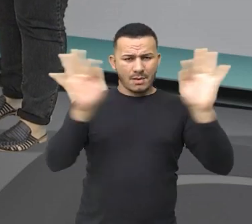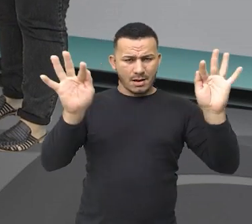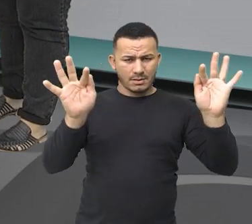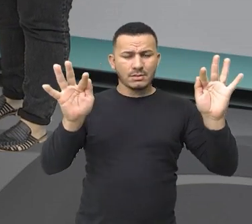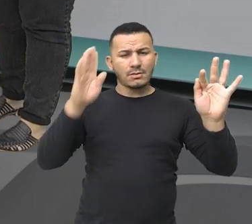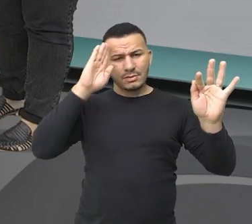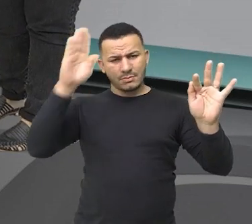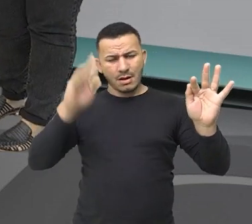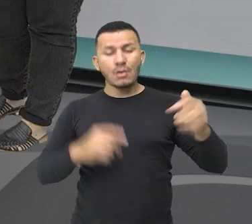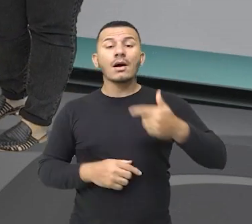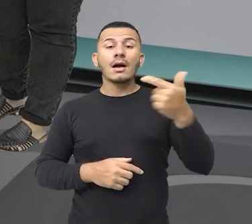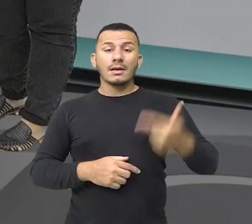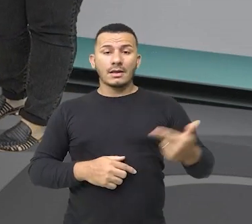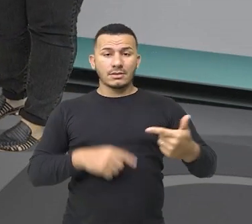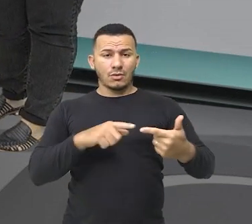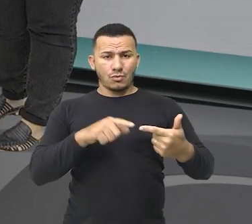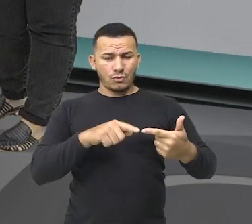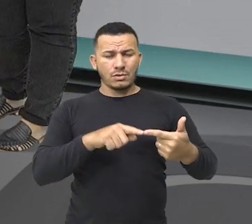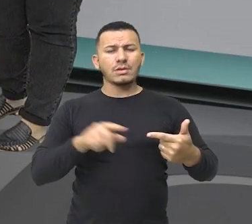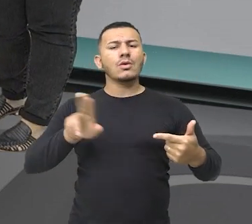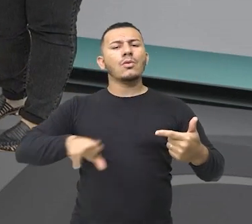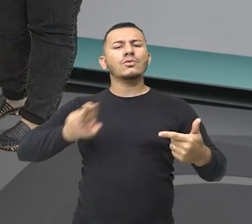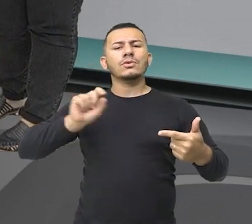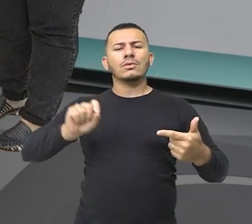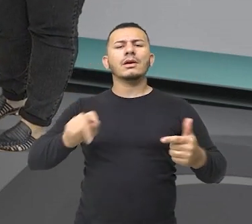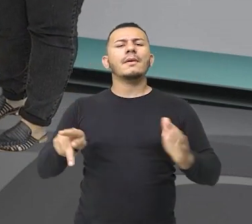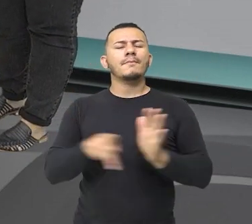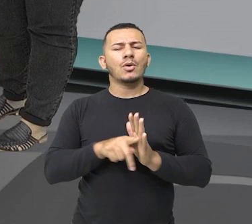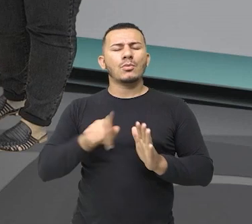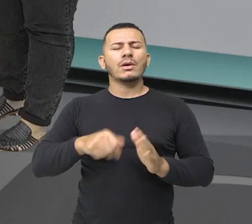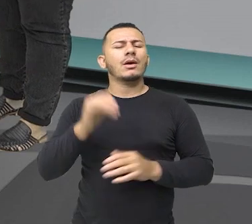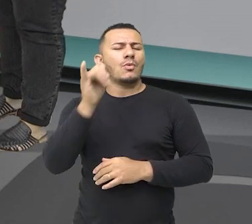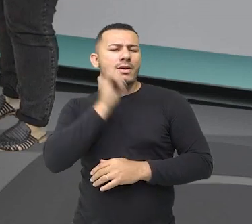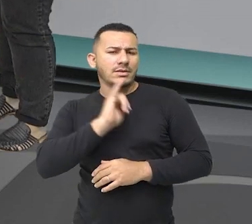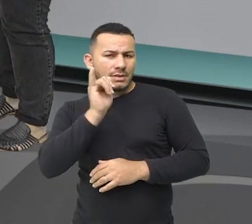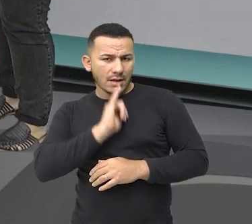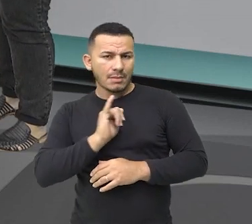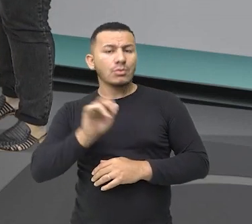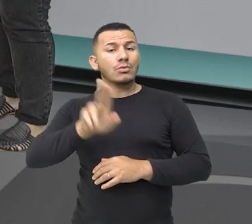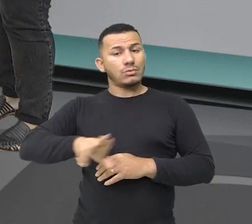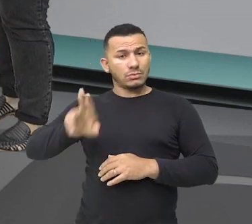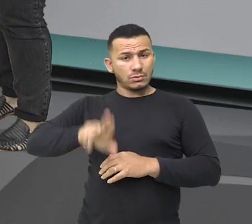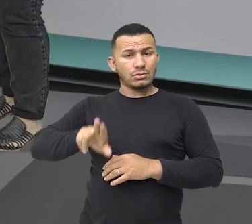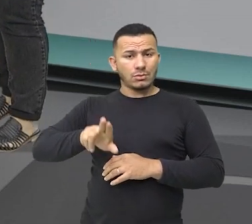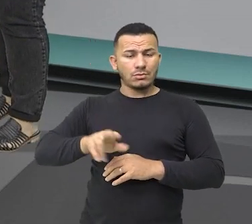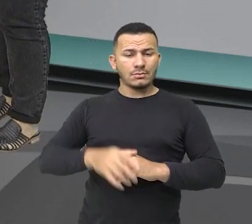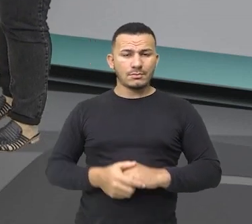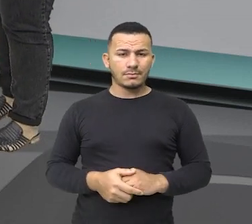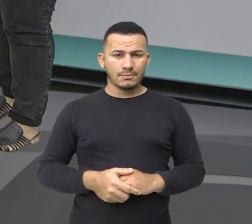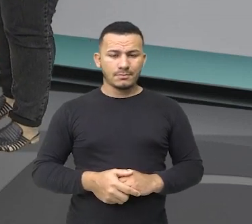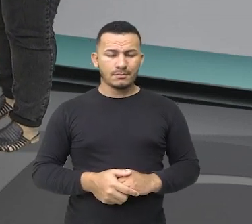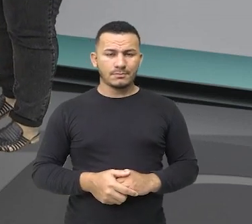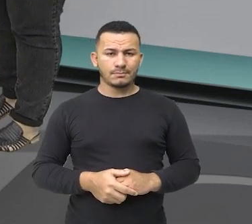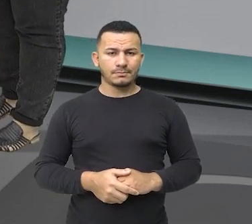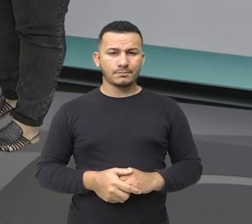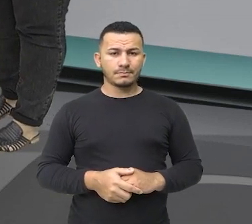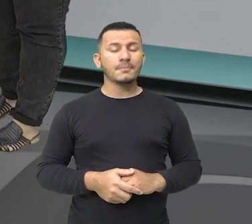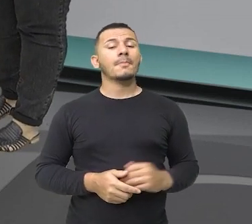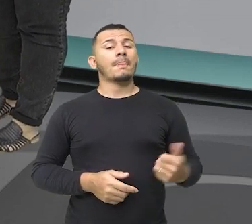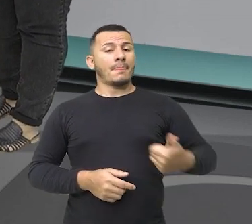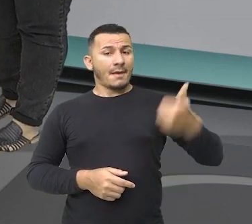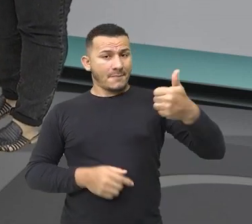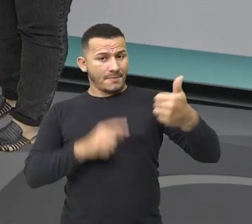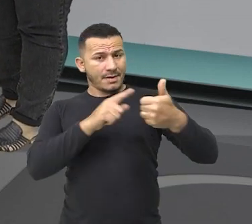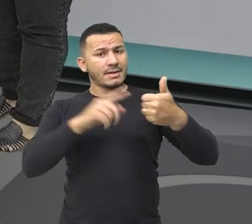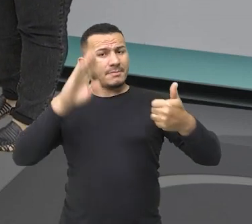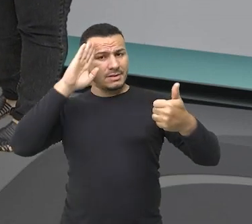secundária, foi utilizado o processo de exemplificação do que foi dito na ideia principal. Se na ideia principal